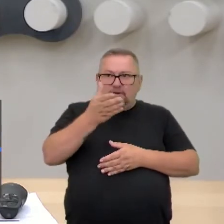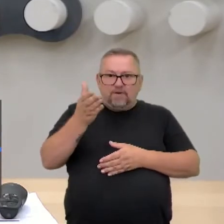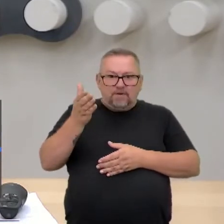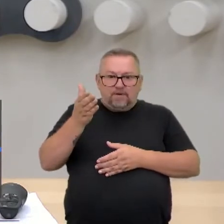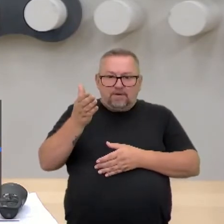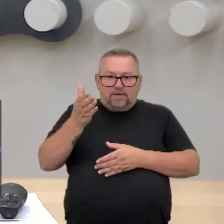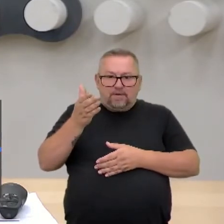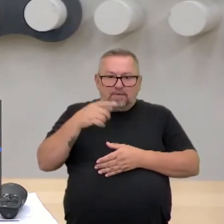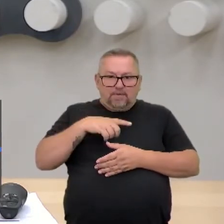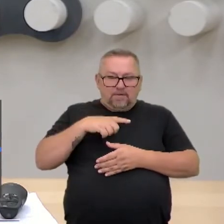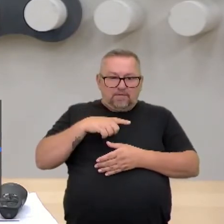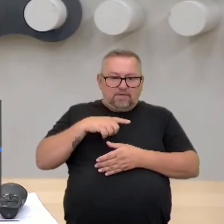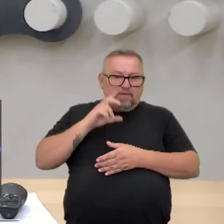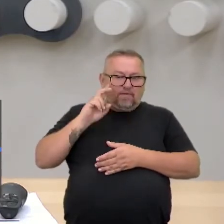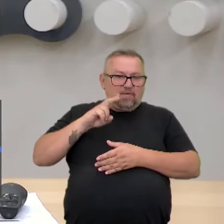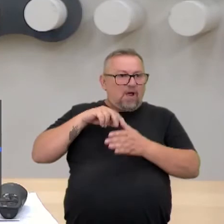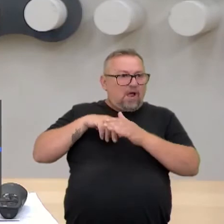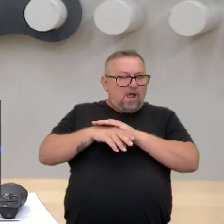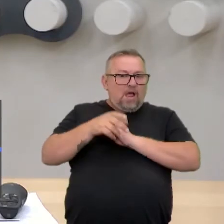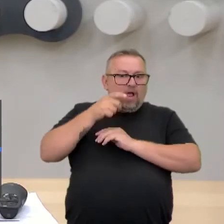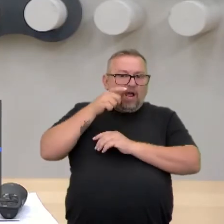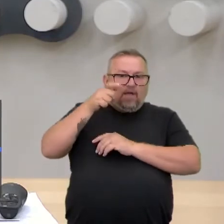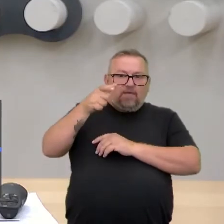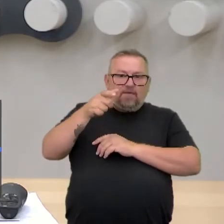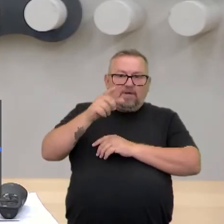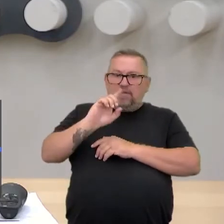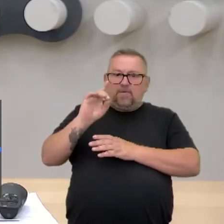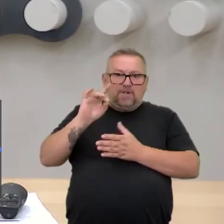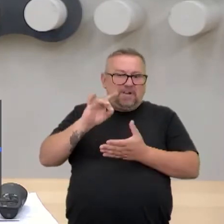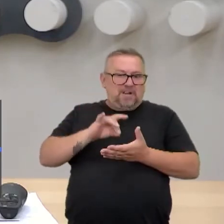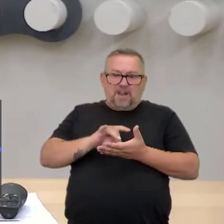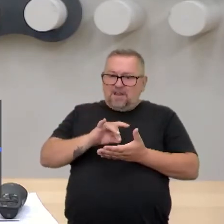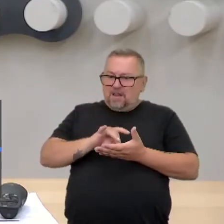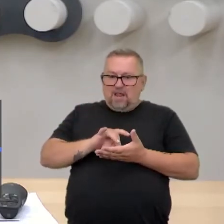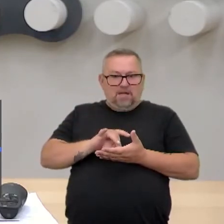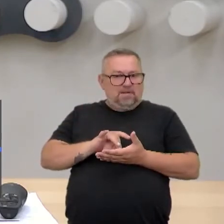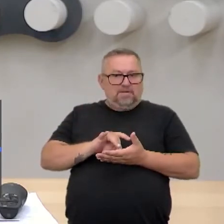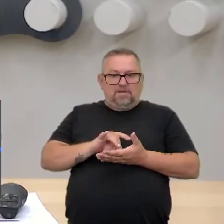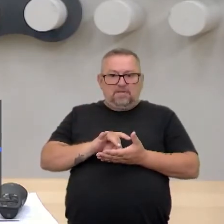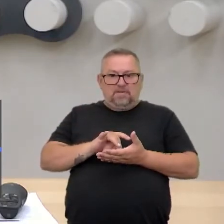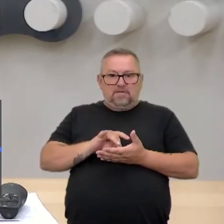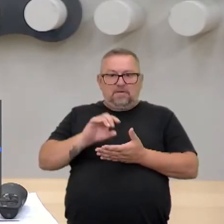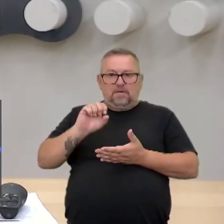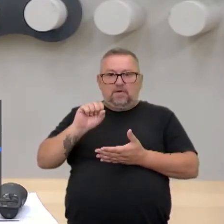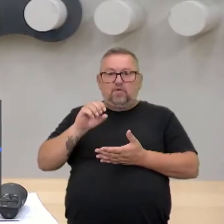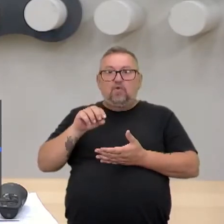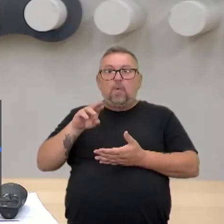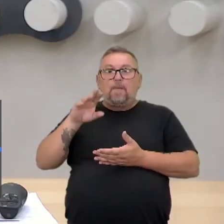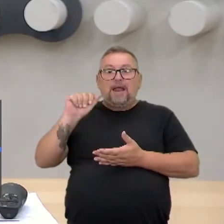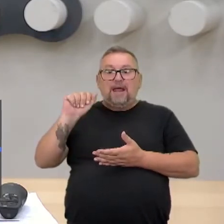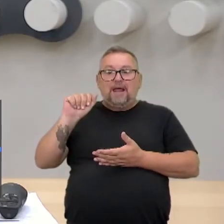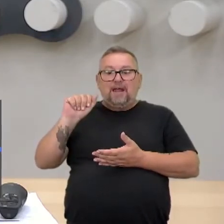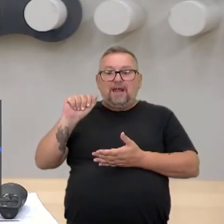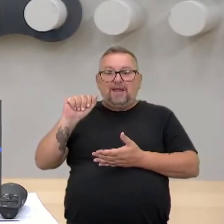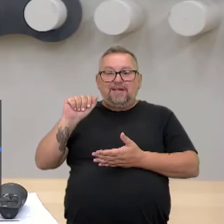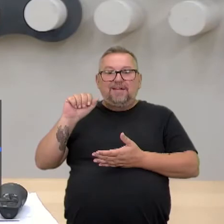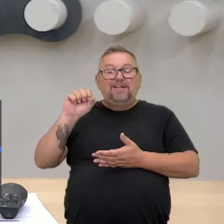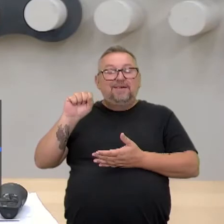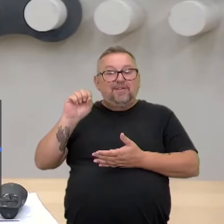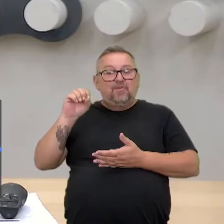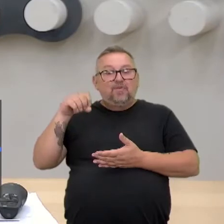vendo aí isso tudo que vocês estão habituados a ver isso não é a realidade isso são apenas sombras